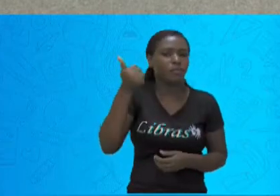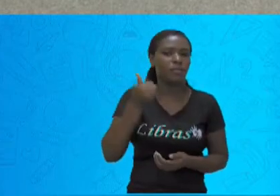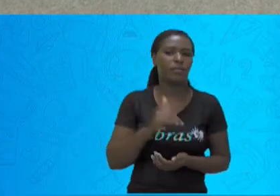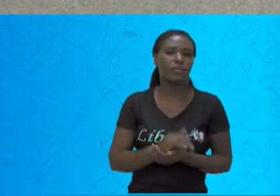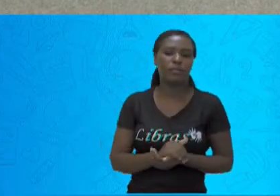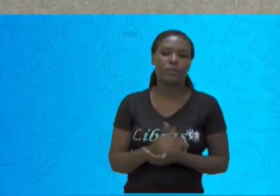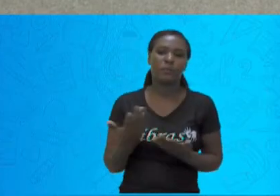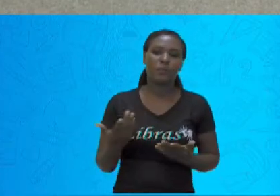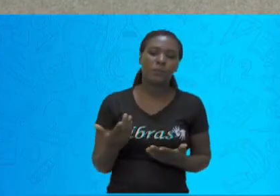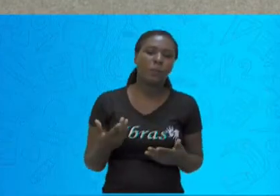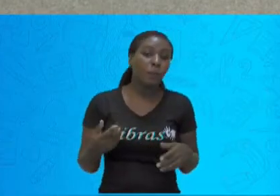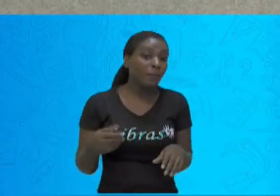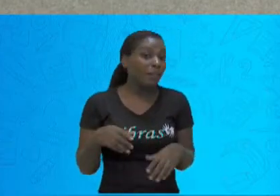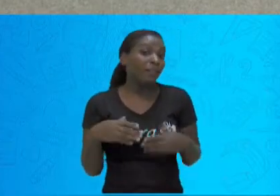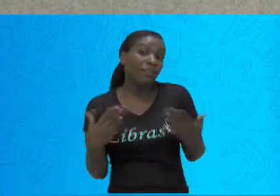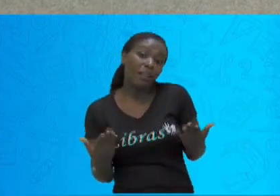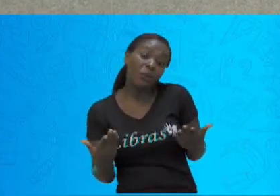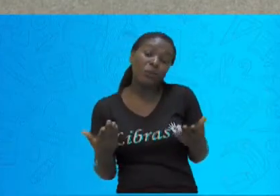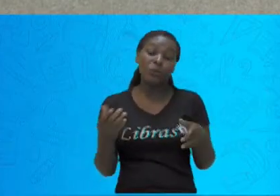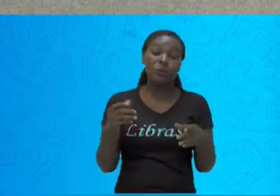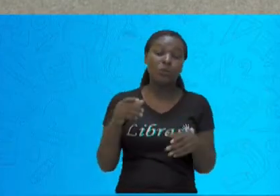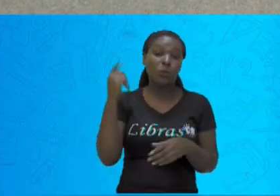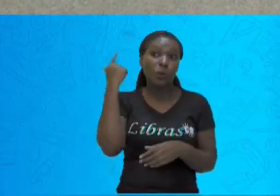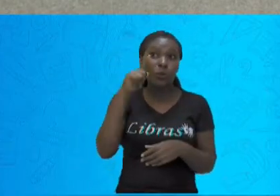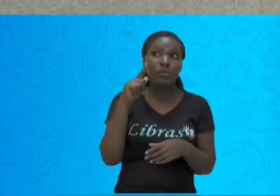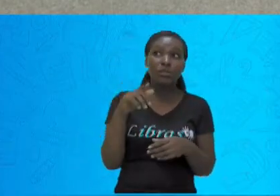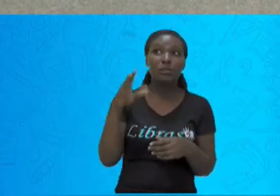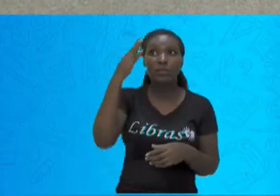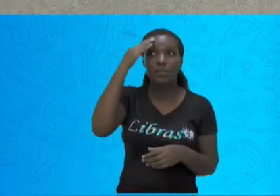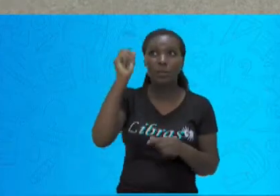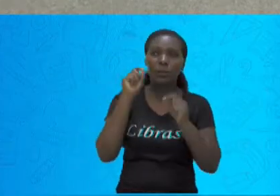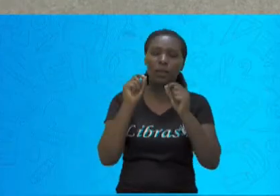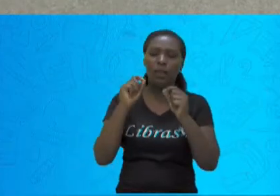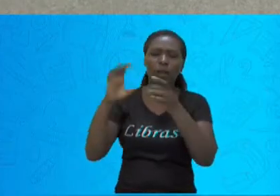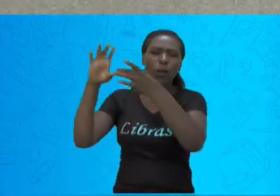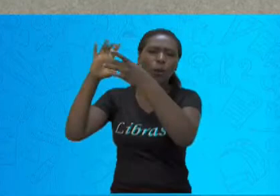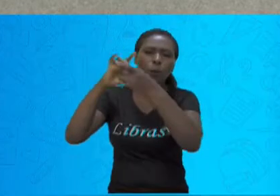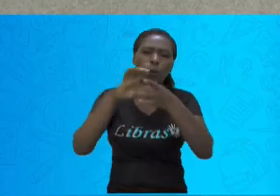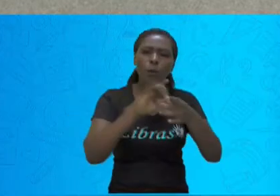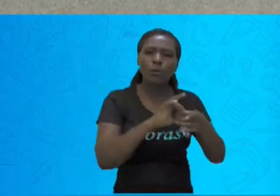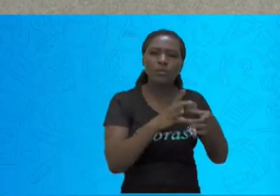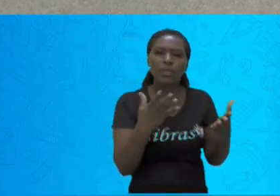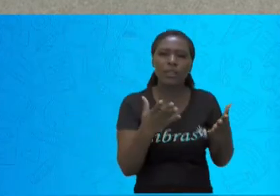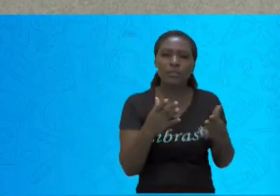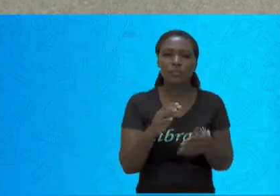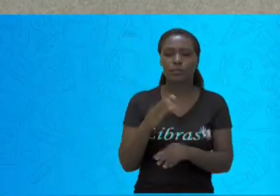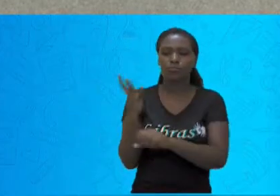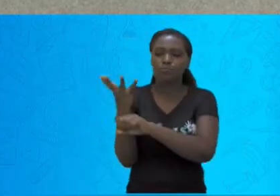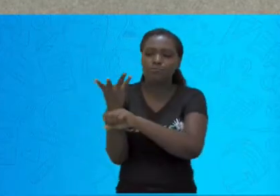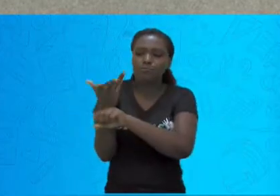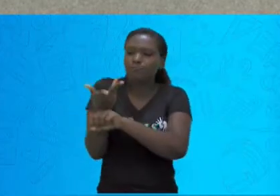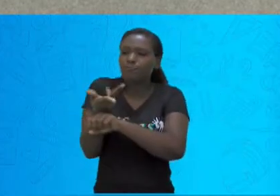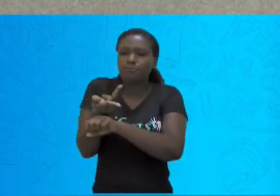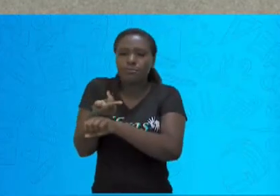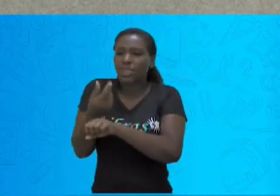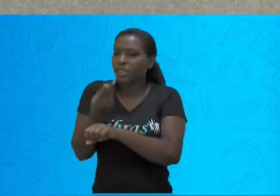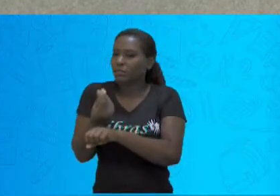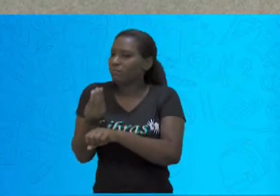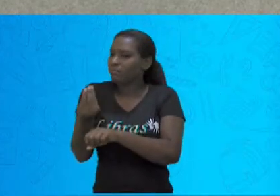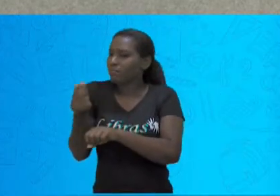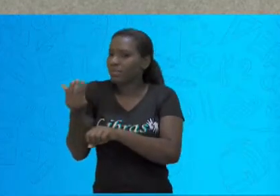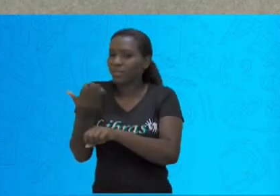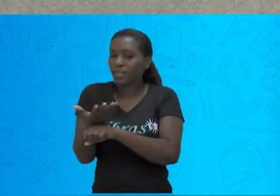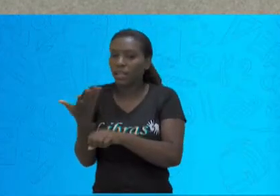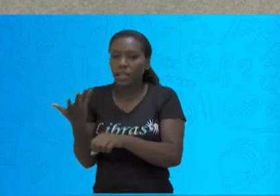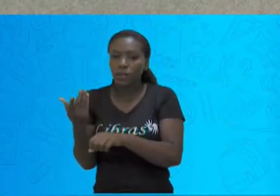que era clássico do Novo Mundo Antigo. Além de ser uma das mais sofisticadas, a pintura sobre